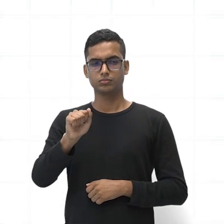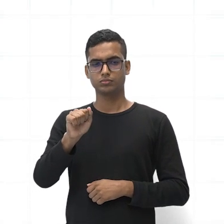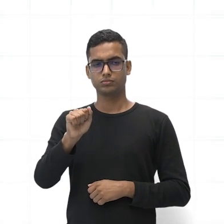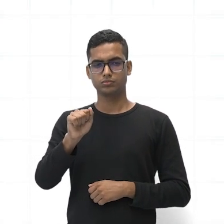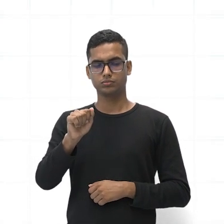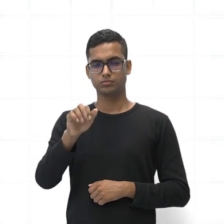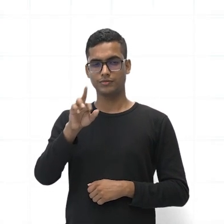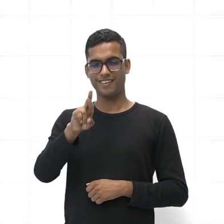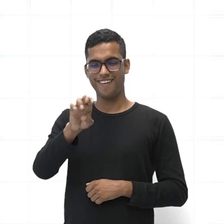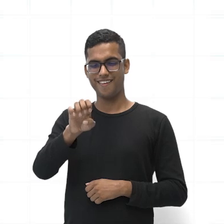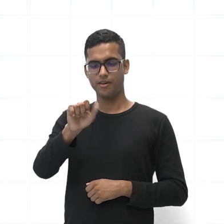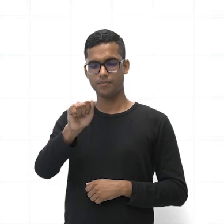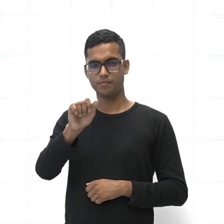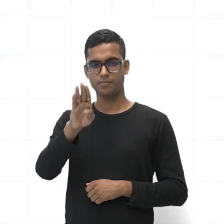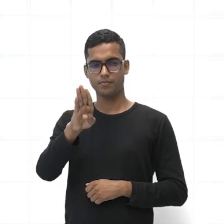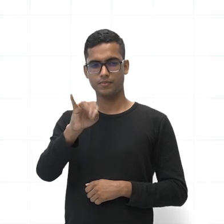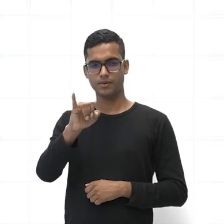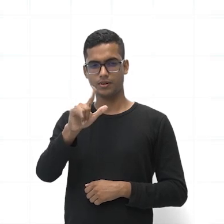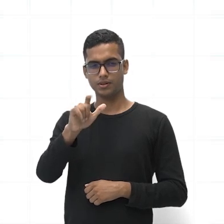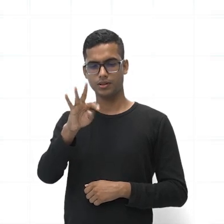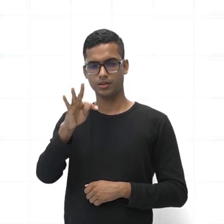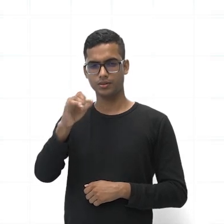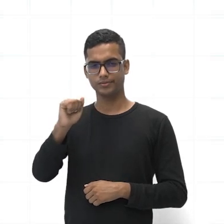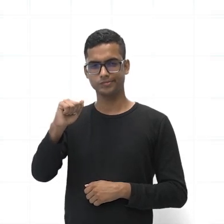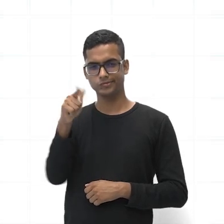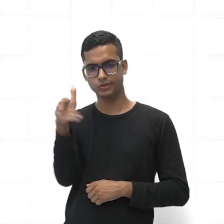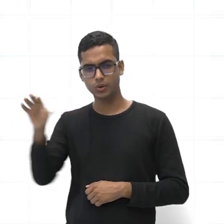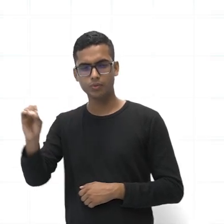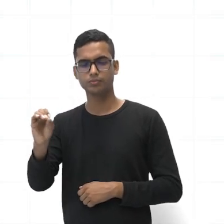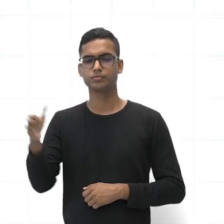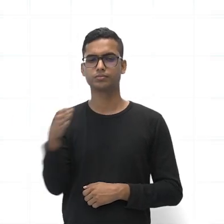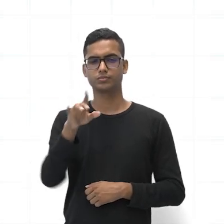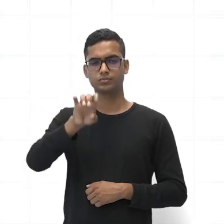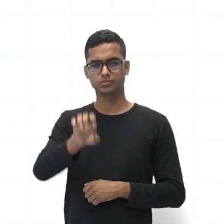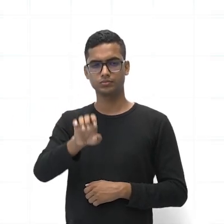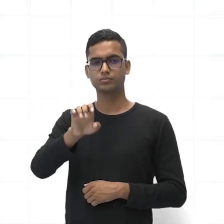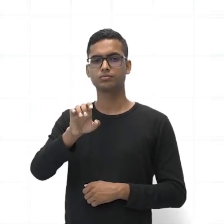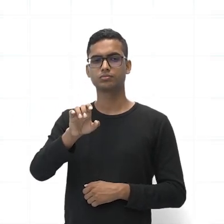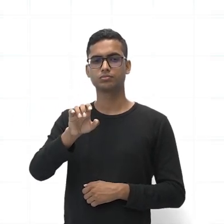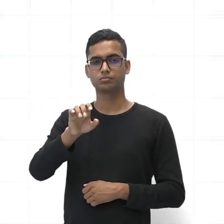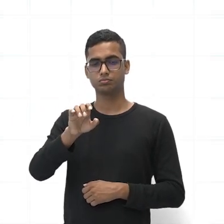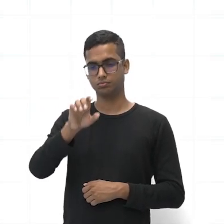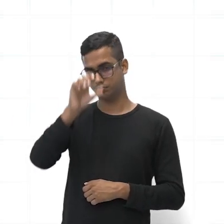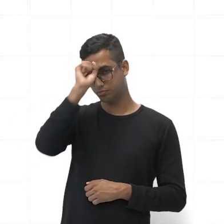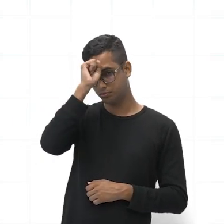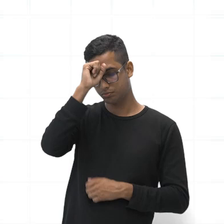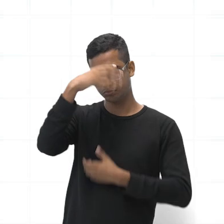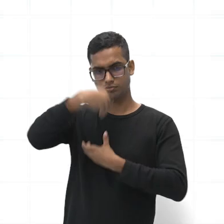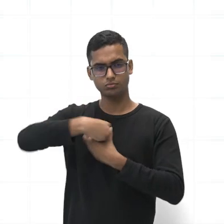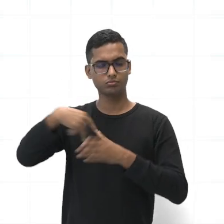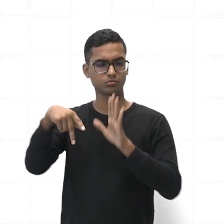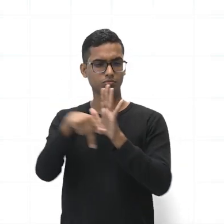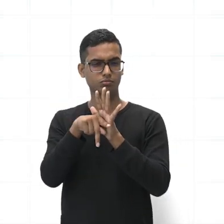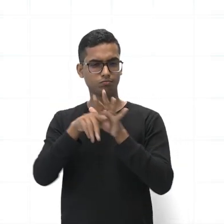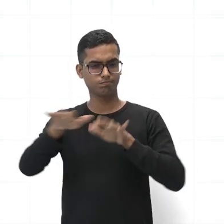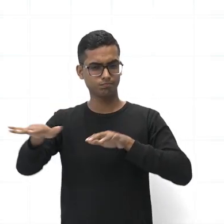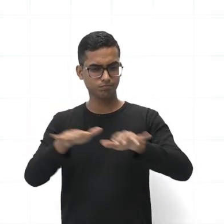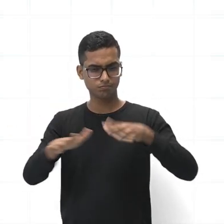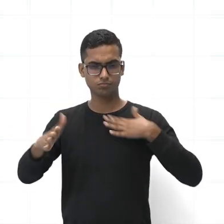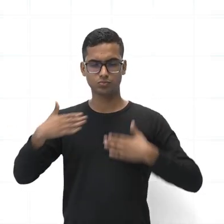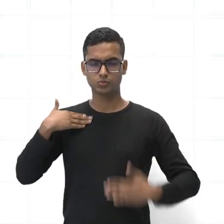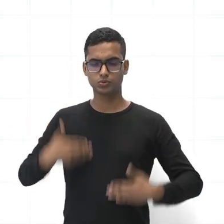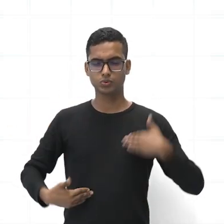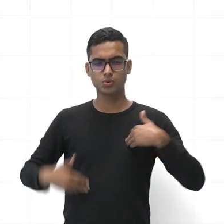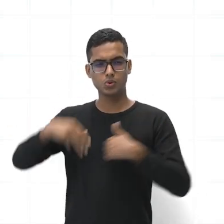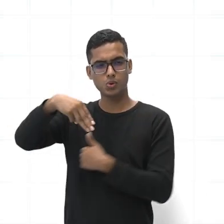e aprendizado motor. Como, por exemplo, as lesões do sistema locomotor, o